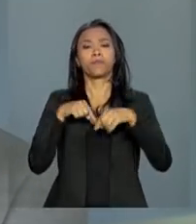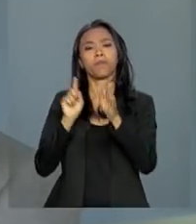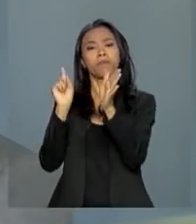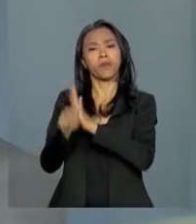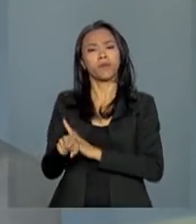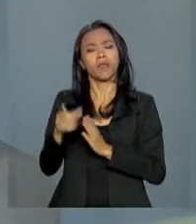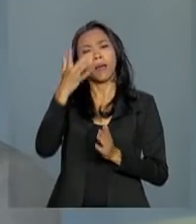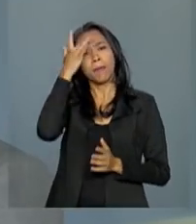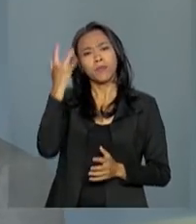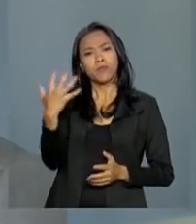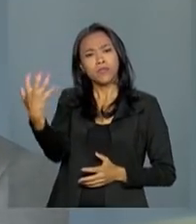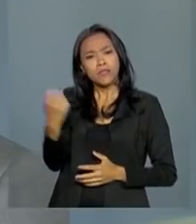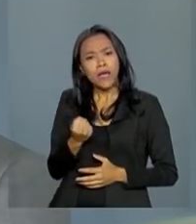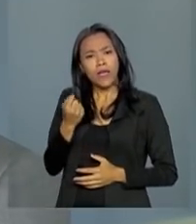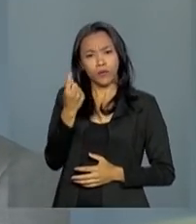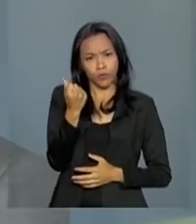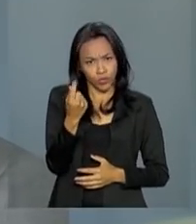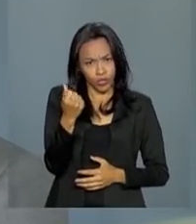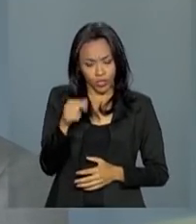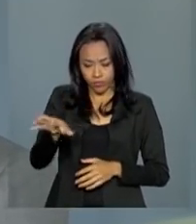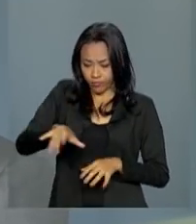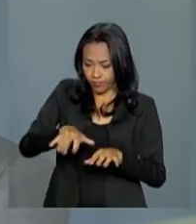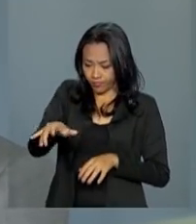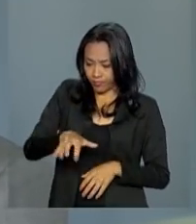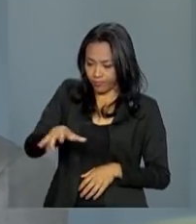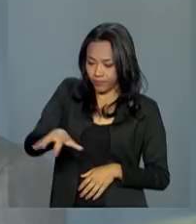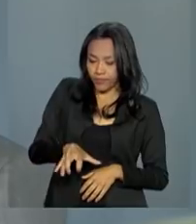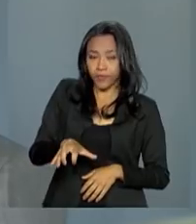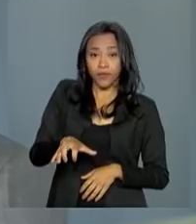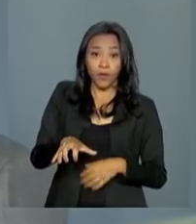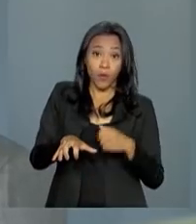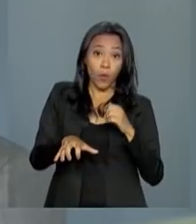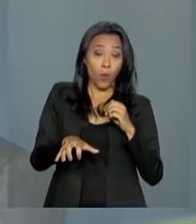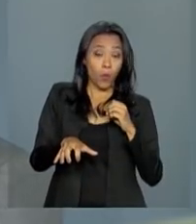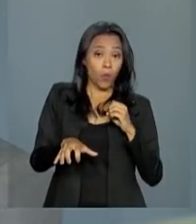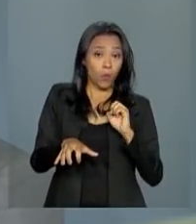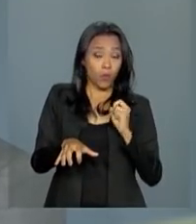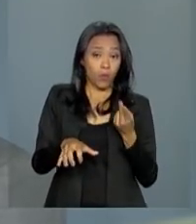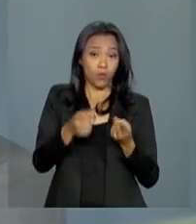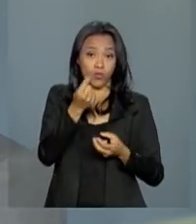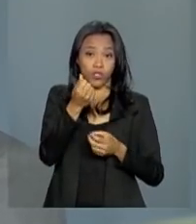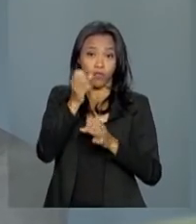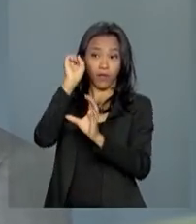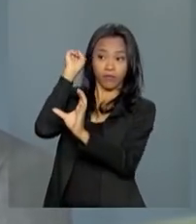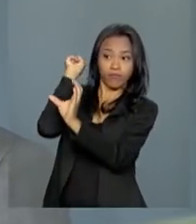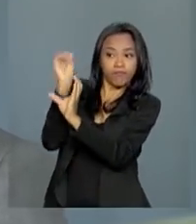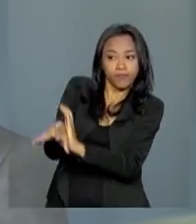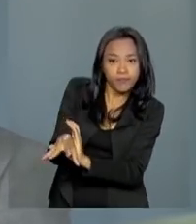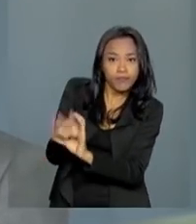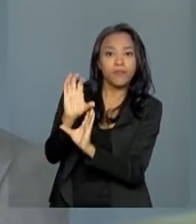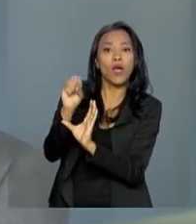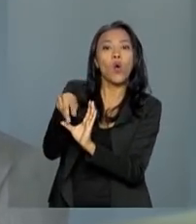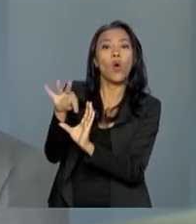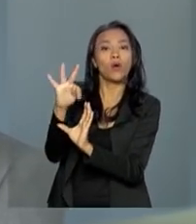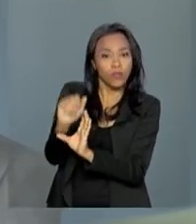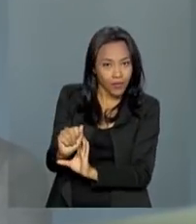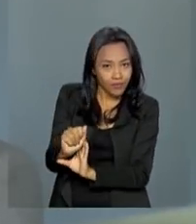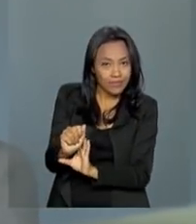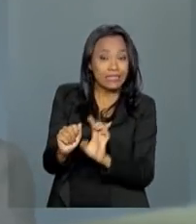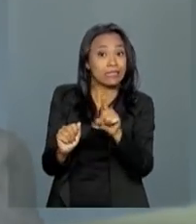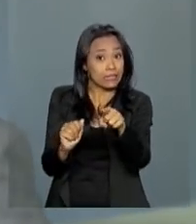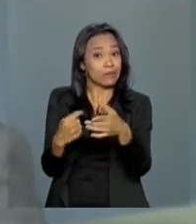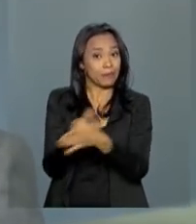o saque no caixa o vai se é colocado na com o depositado em conta corrente isso essa essa pergunta é muito